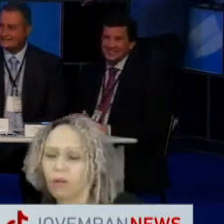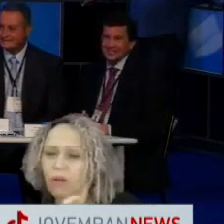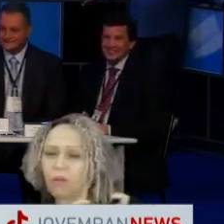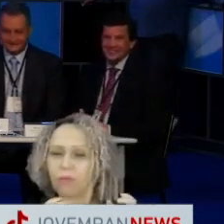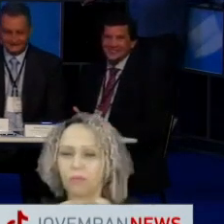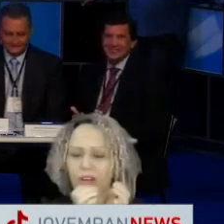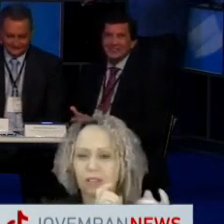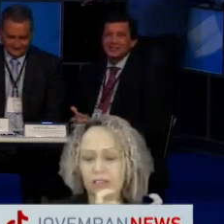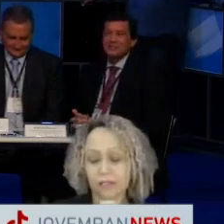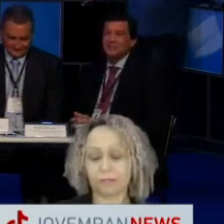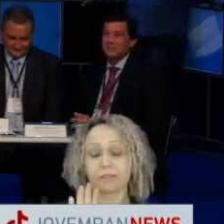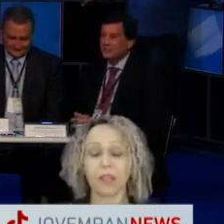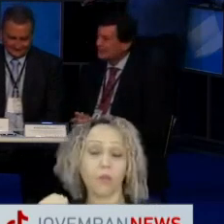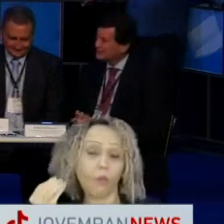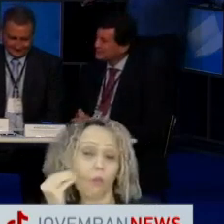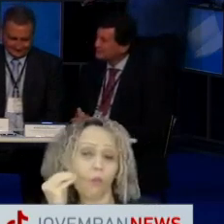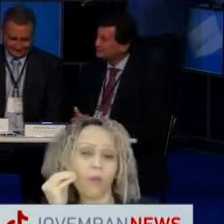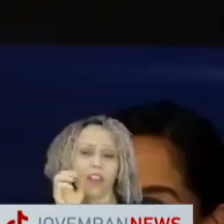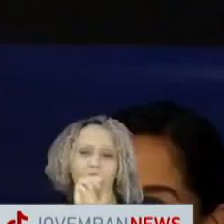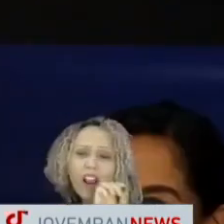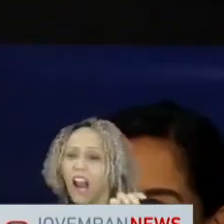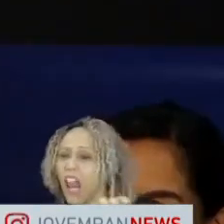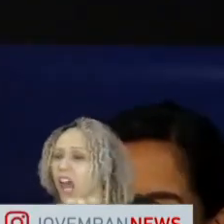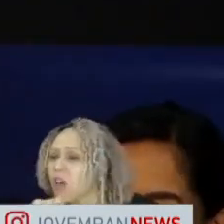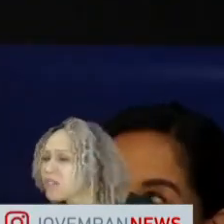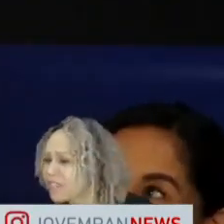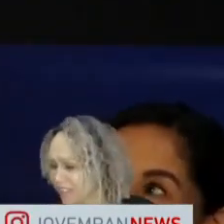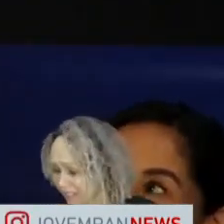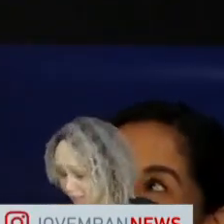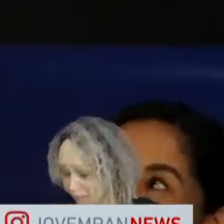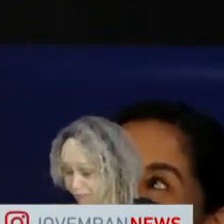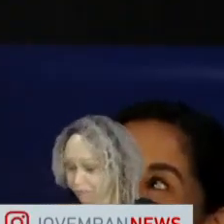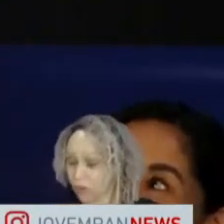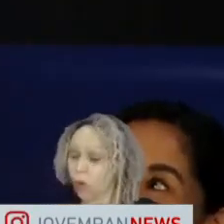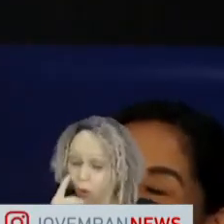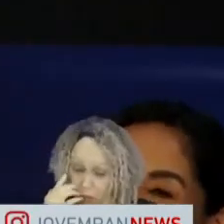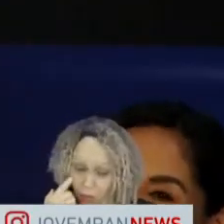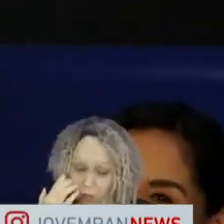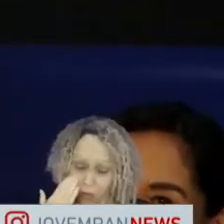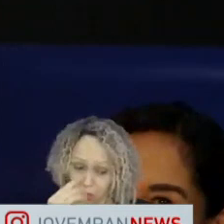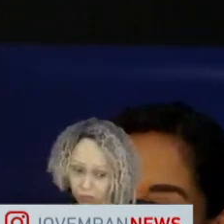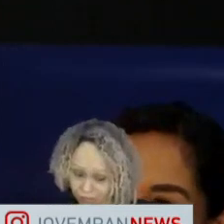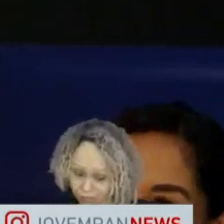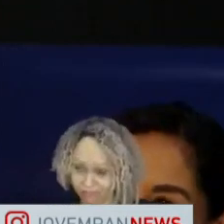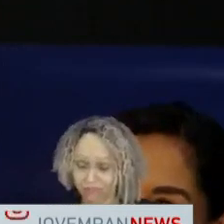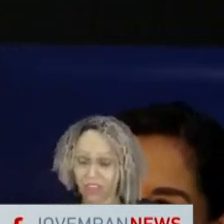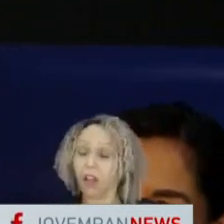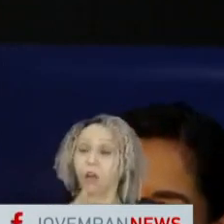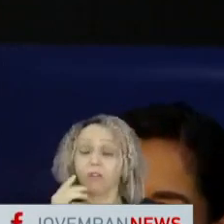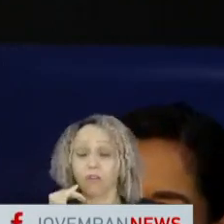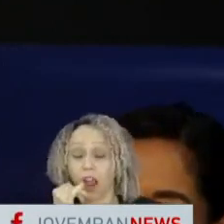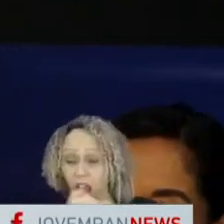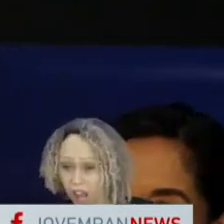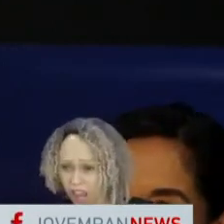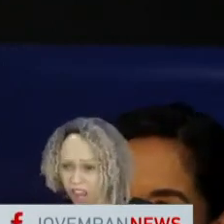vocês. E podemos dizer, presidente Lula, que nunca Brasília esteve tão perto do povo